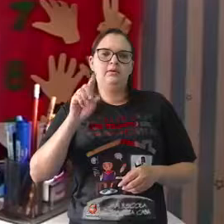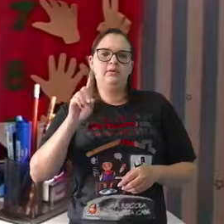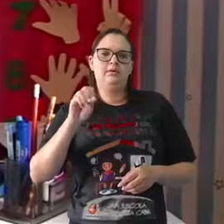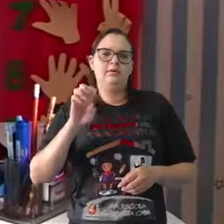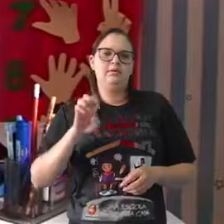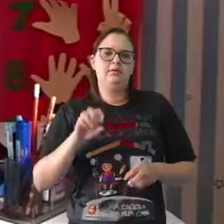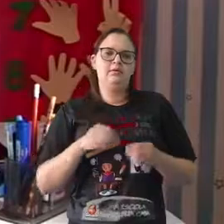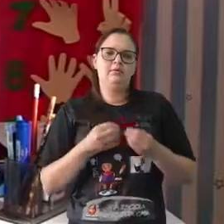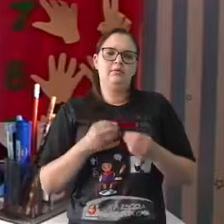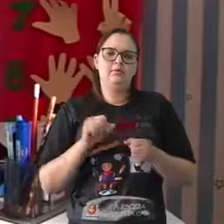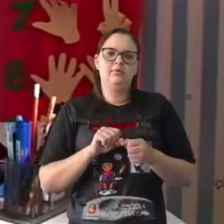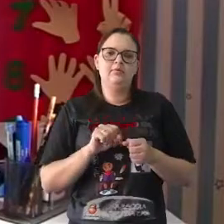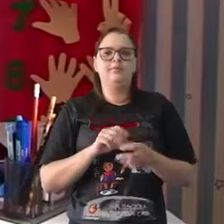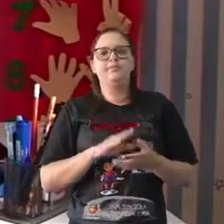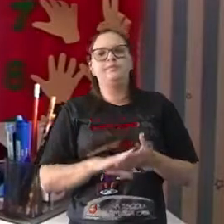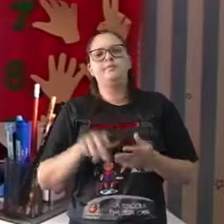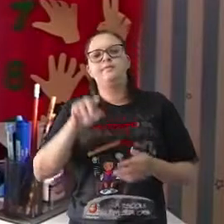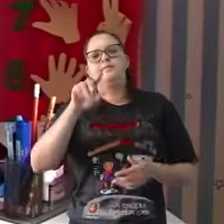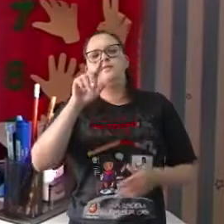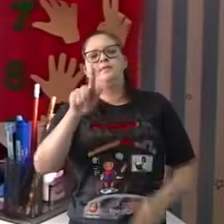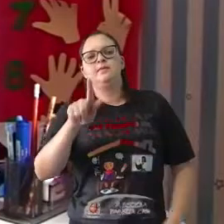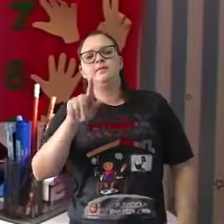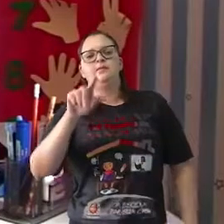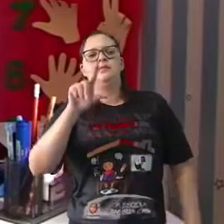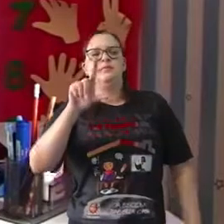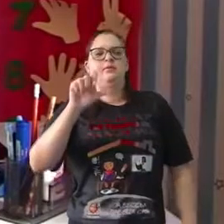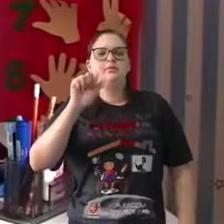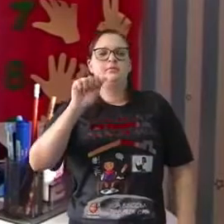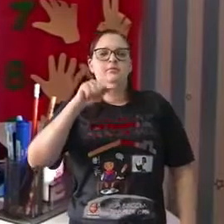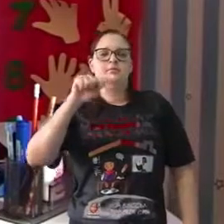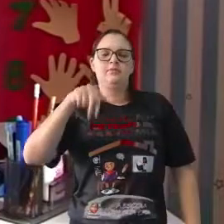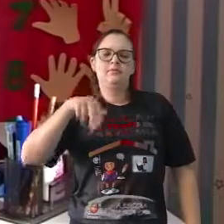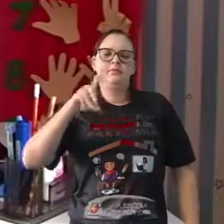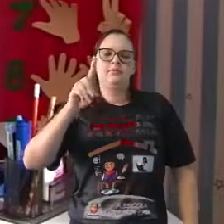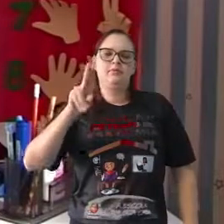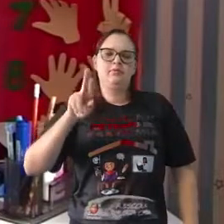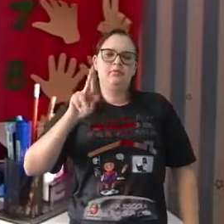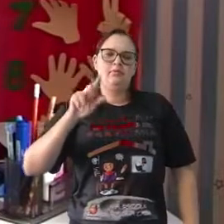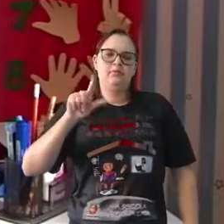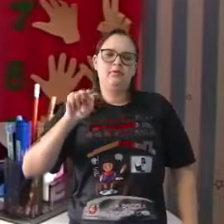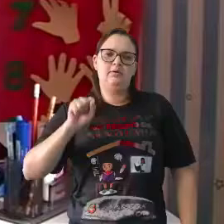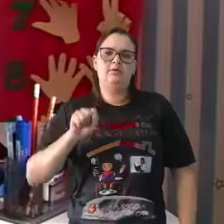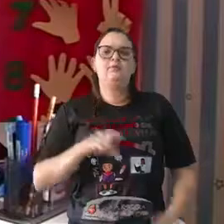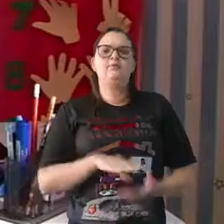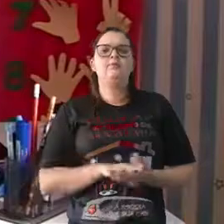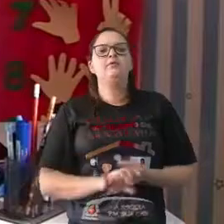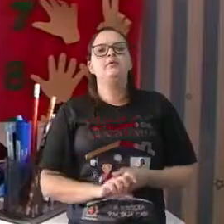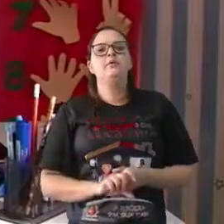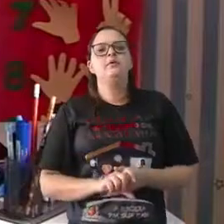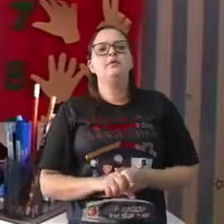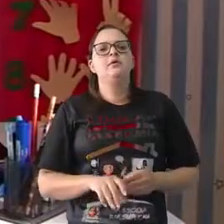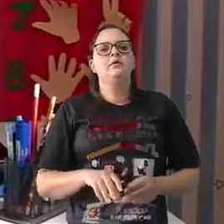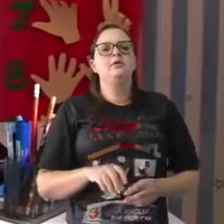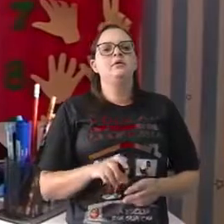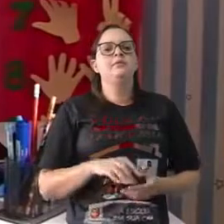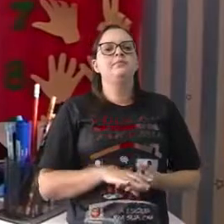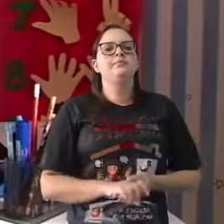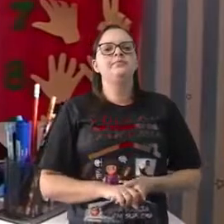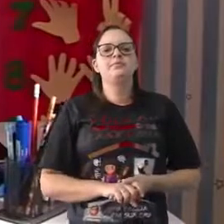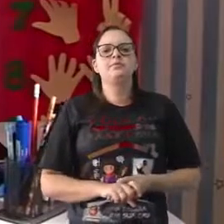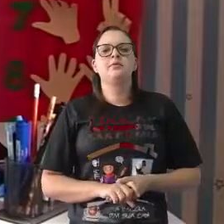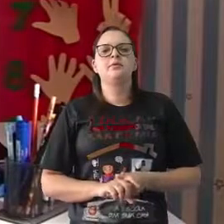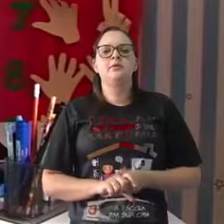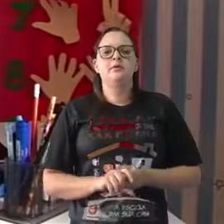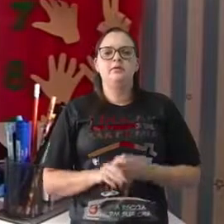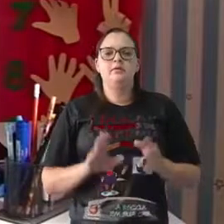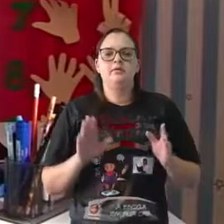são glândulas exócrinas, porque estão liberando, produzindo e liberando essas substâncias para fora do corpo. Já